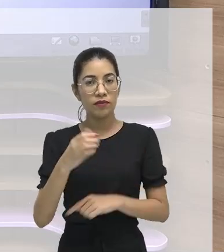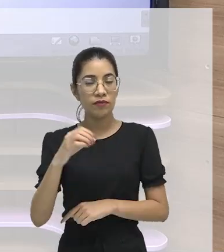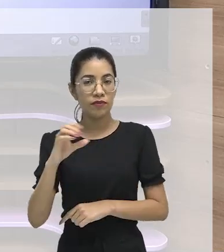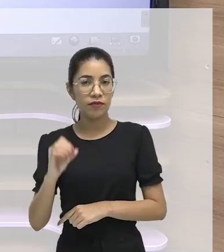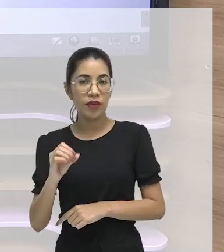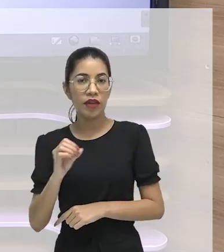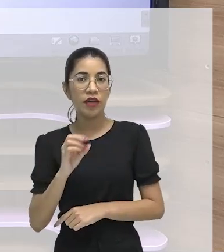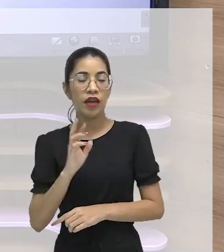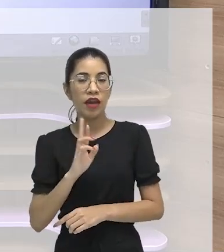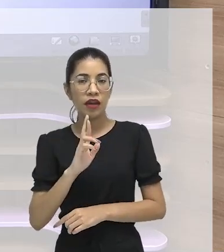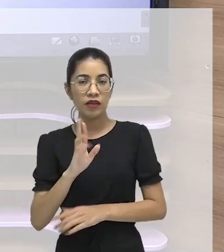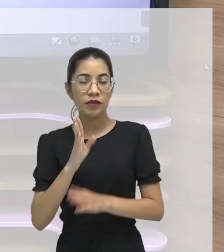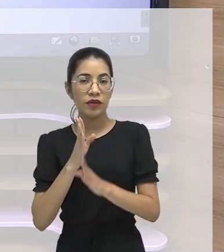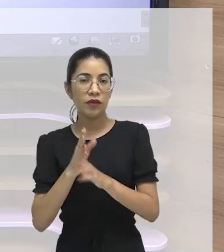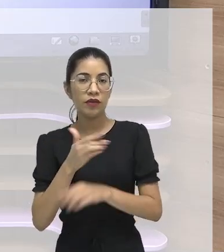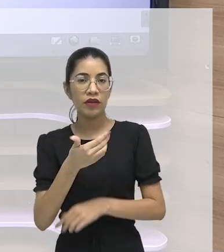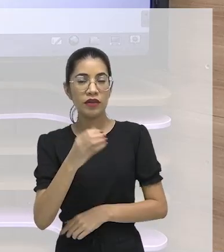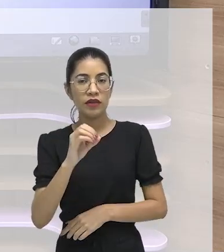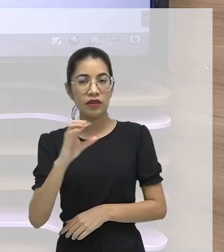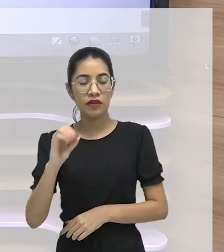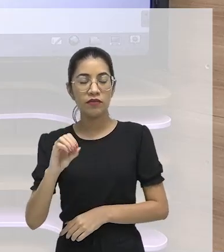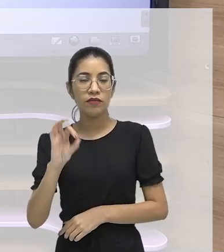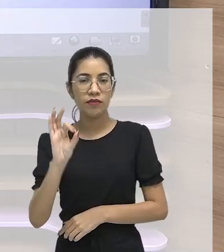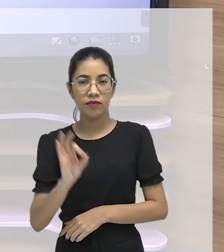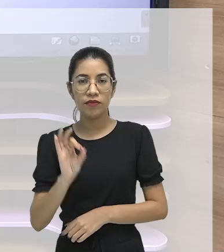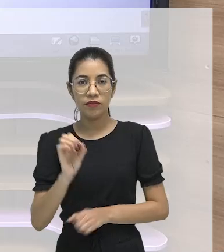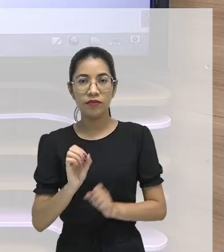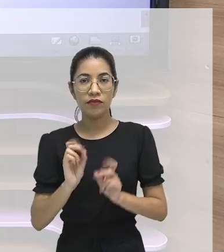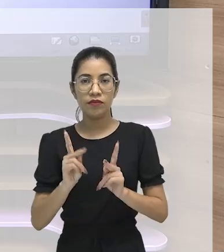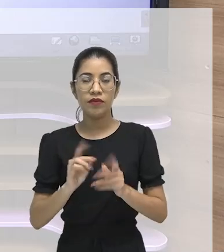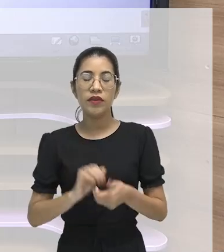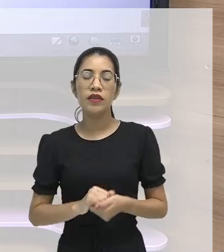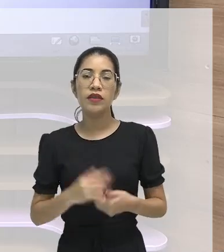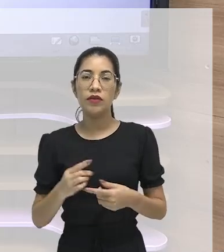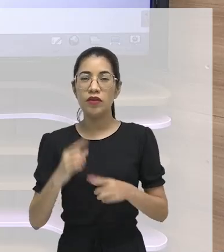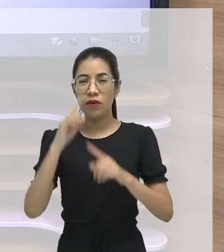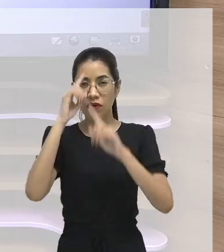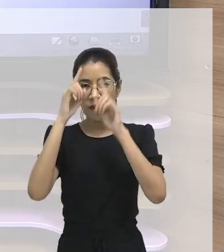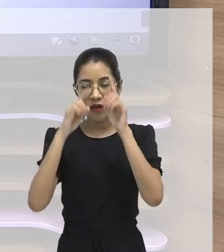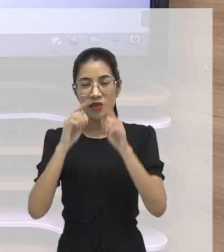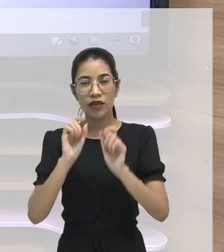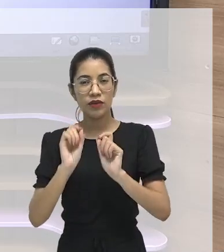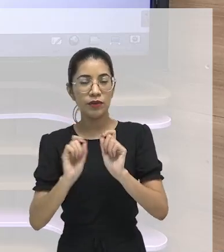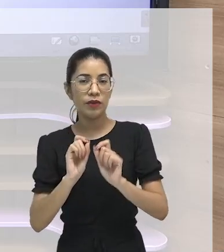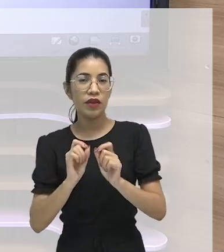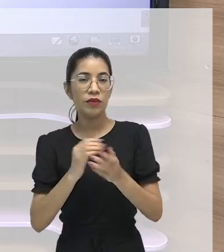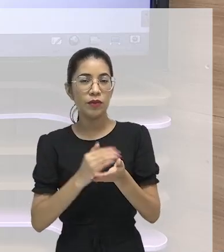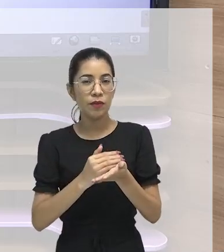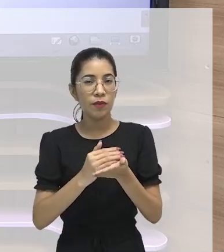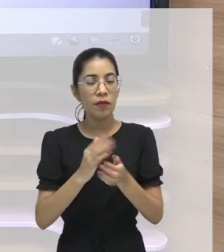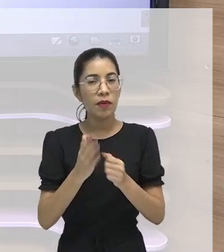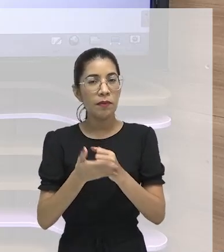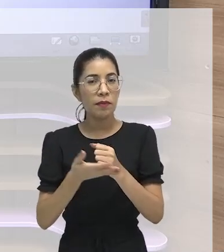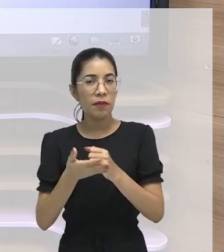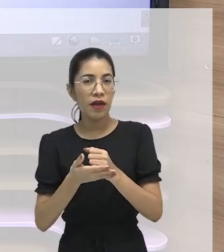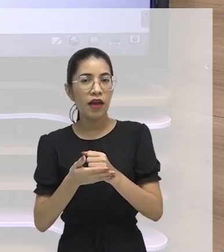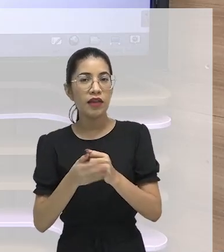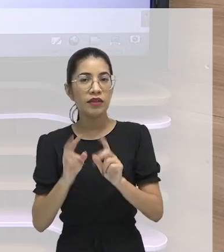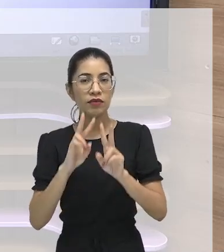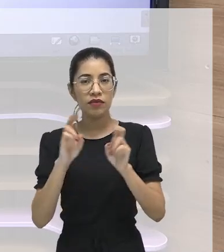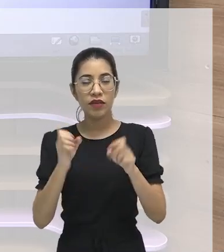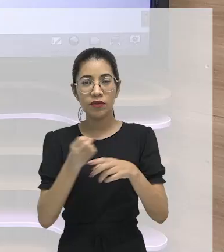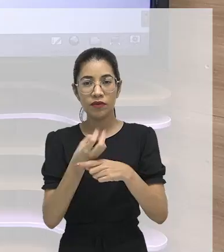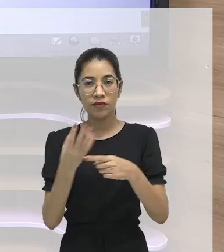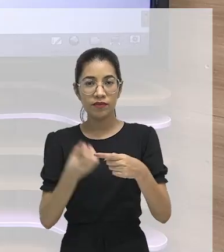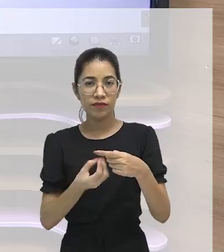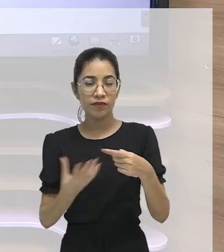obtenho aqui os 100%, tá bom? Então essas são as ideias iniciais sobre a fração.